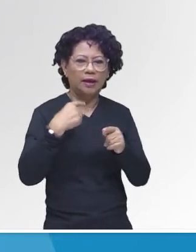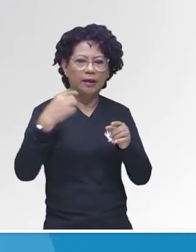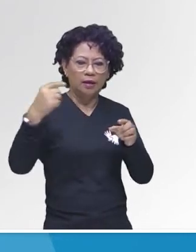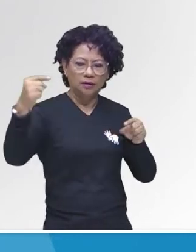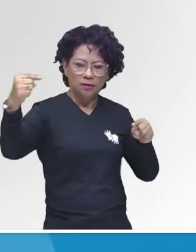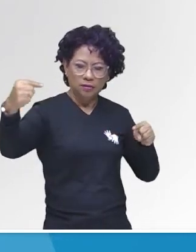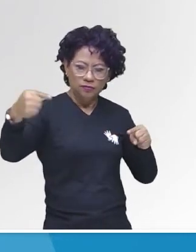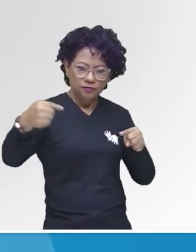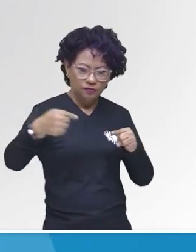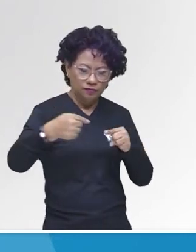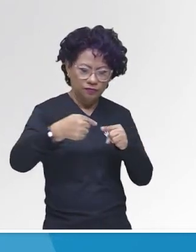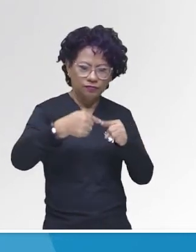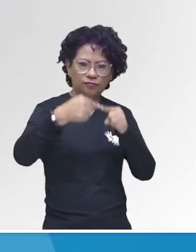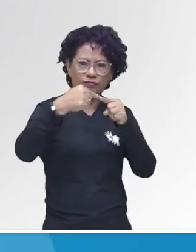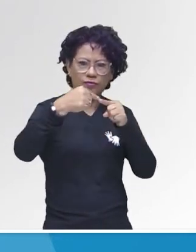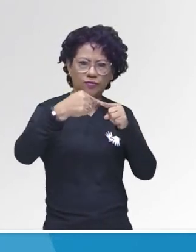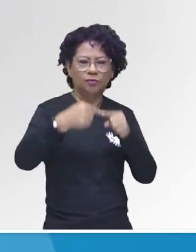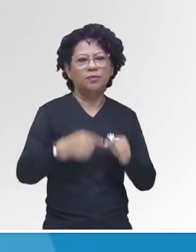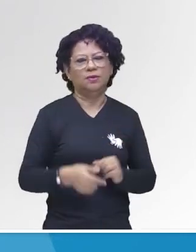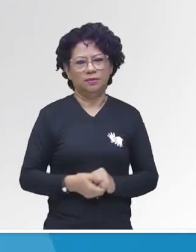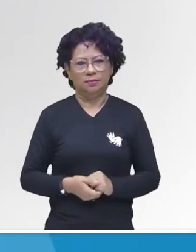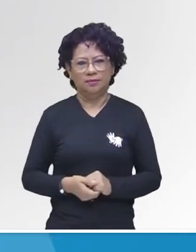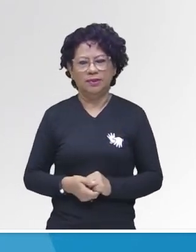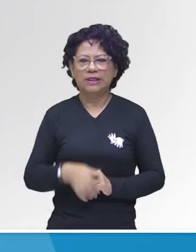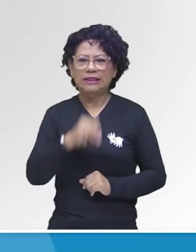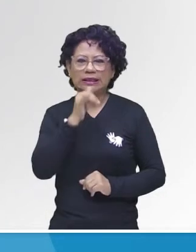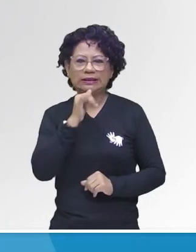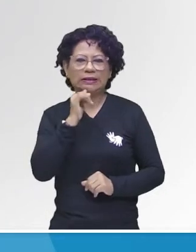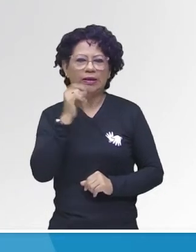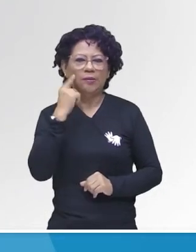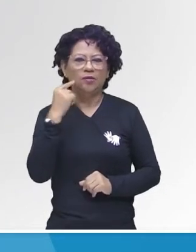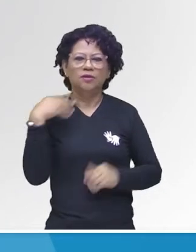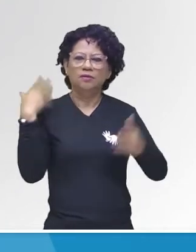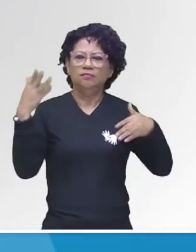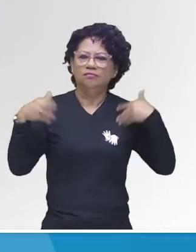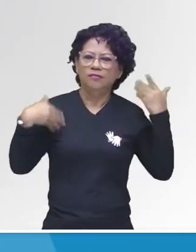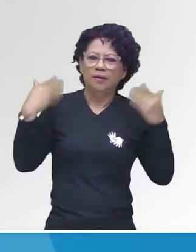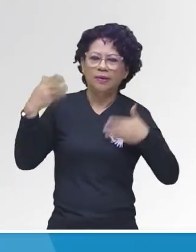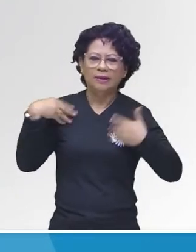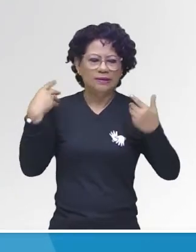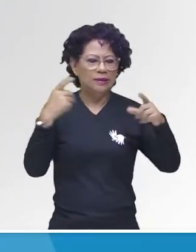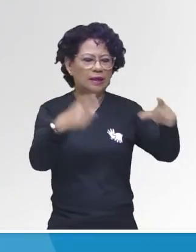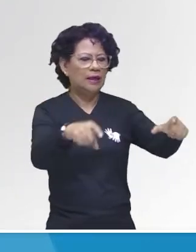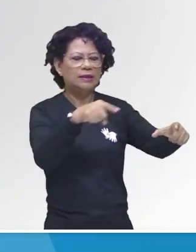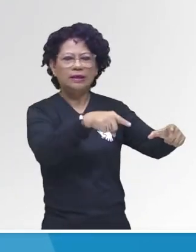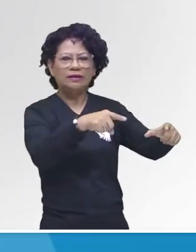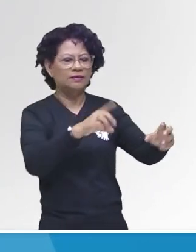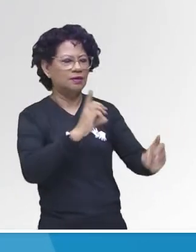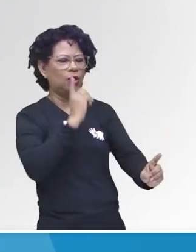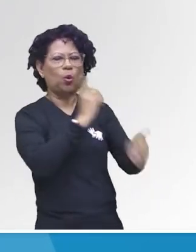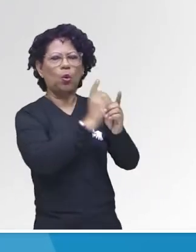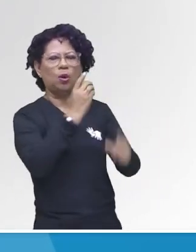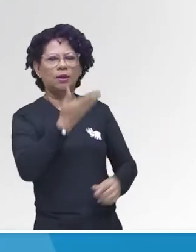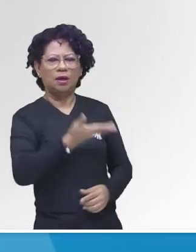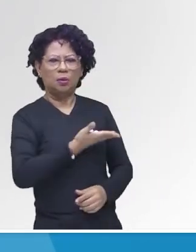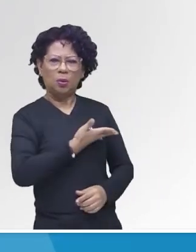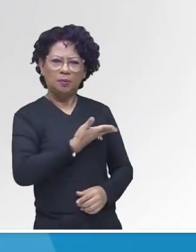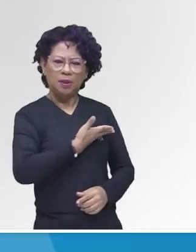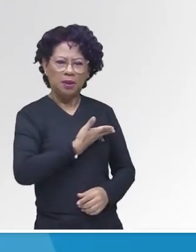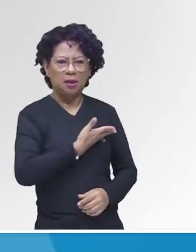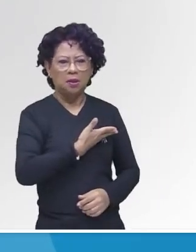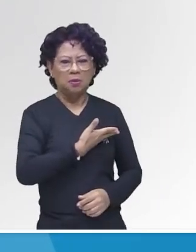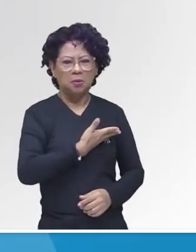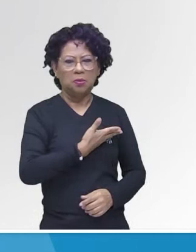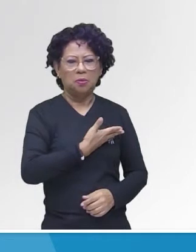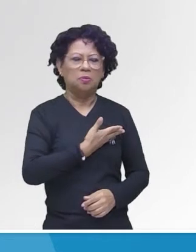você vai lá passear num determinado local e por um acaso você encontra lá o seu amigo, né? Ou então você encontra lá o